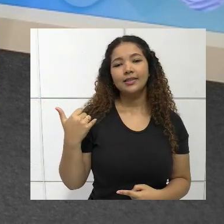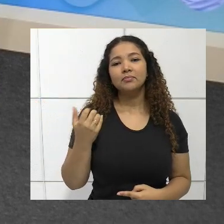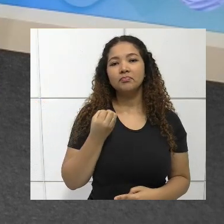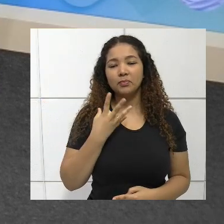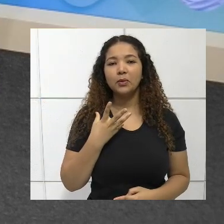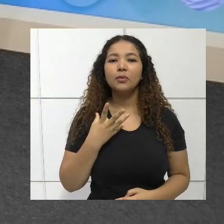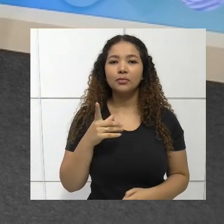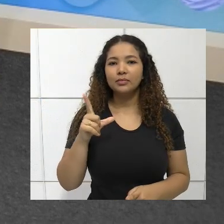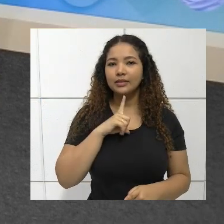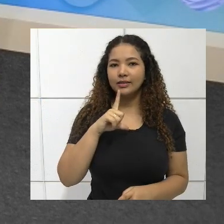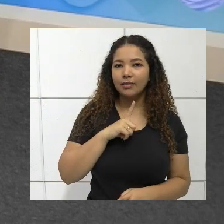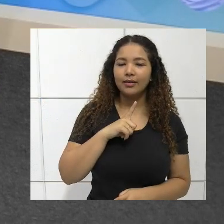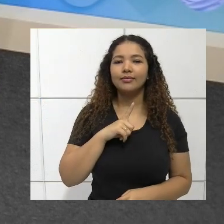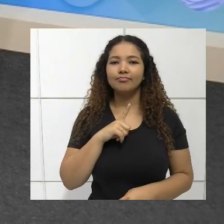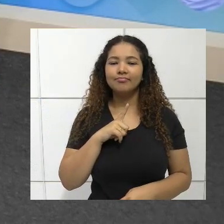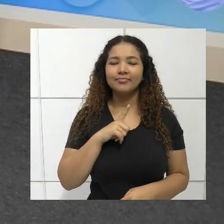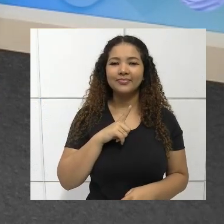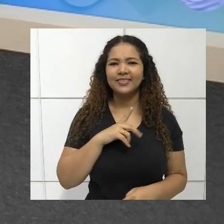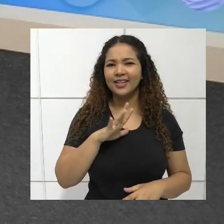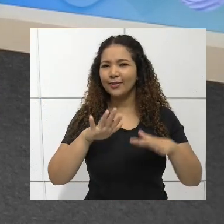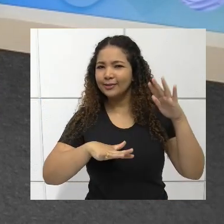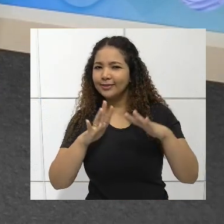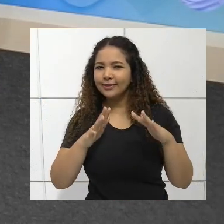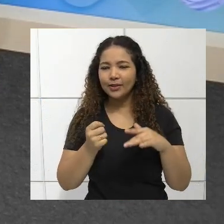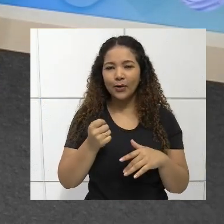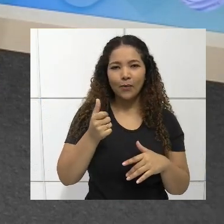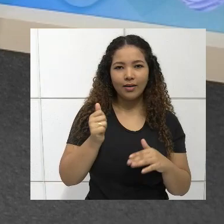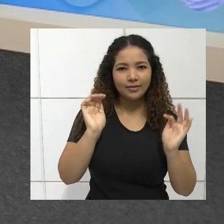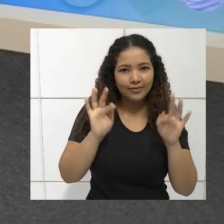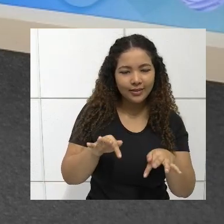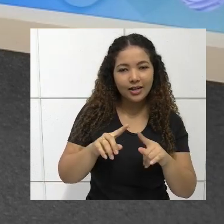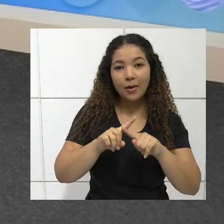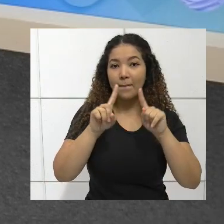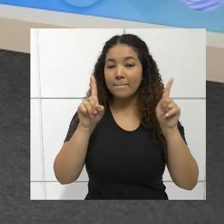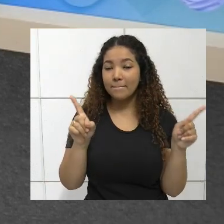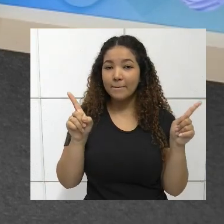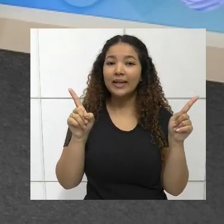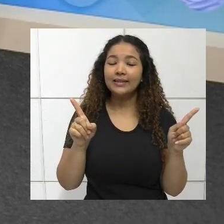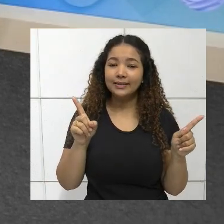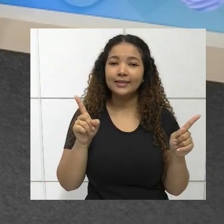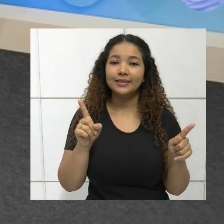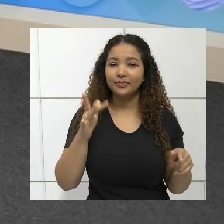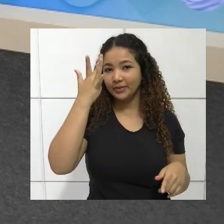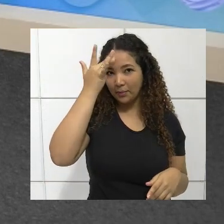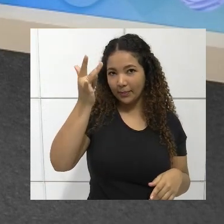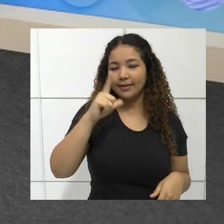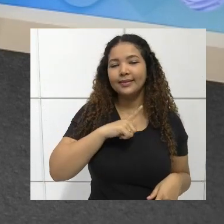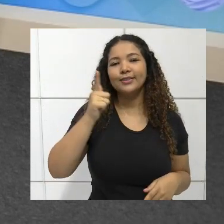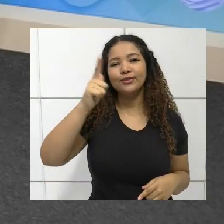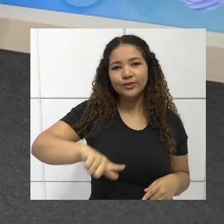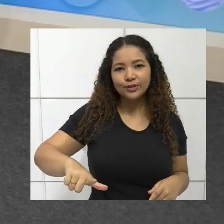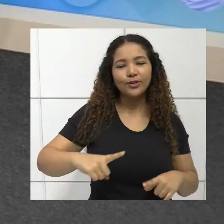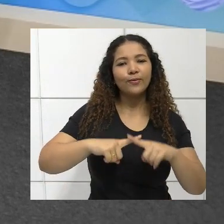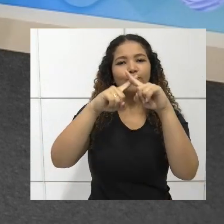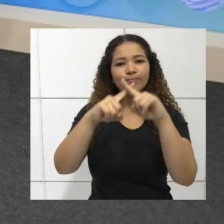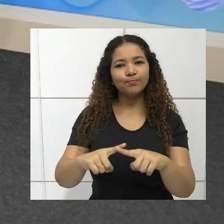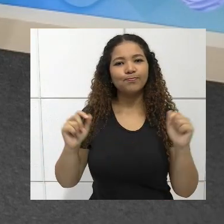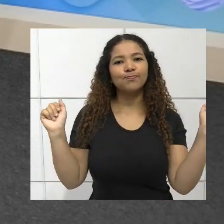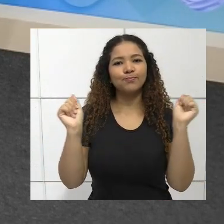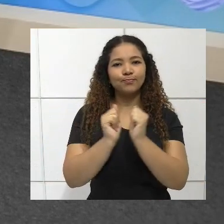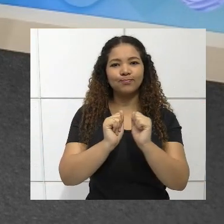aquela canhotinha de ouro, ficou na semifinal. Mas, entretanto, todavia, amanhã estará também lá com a gente